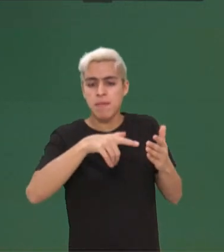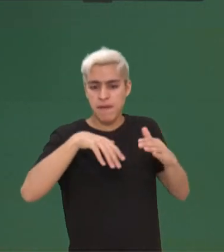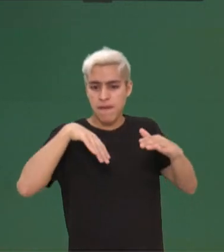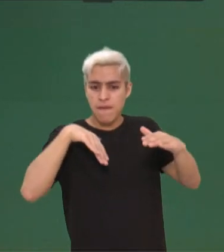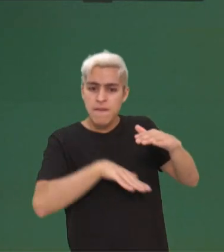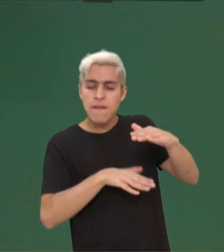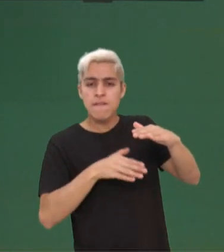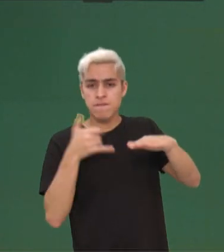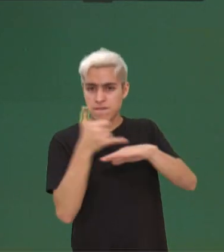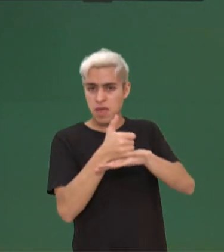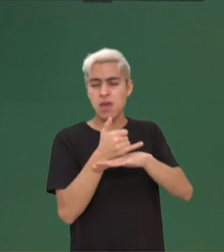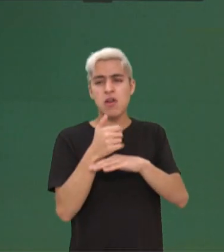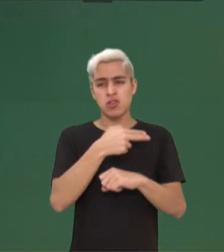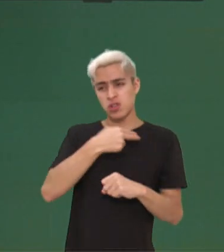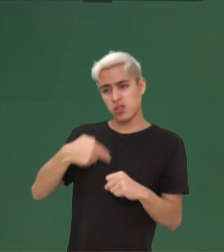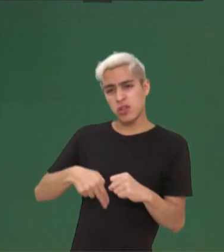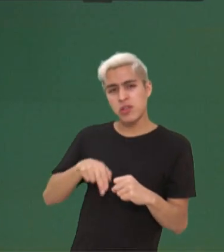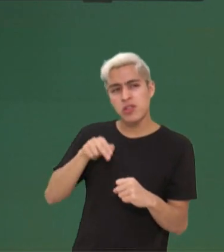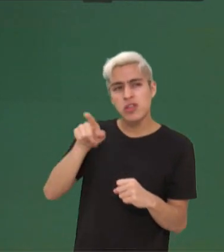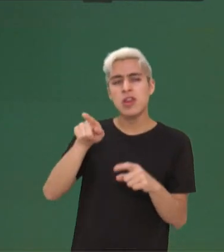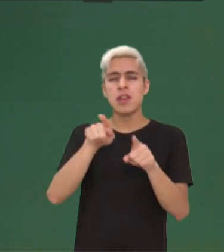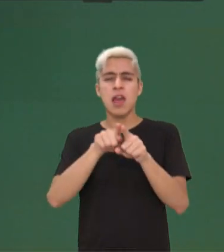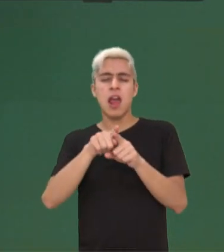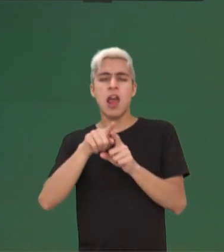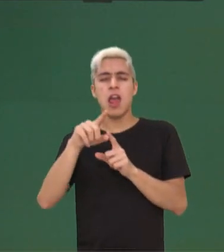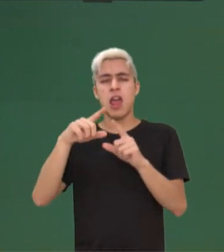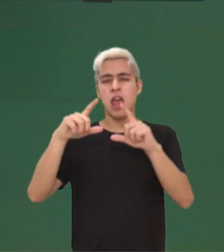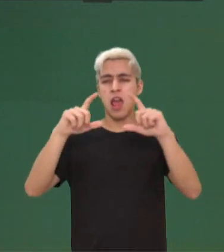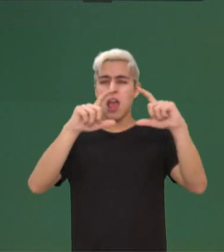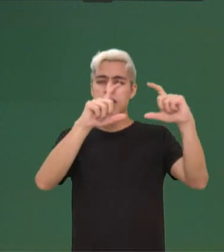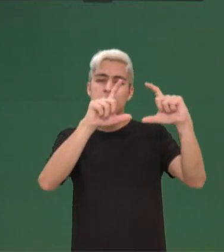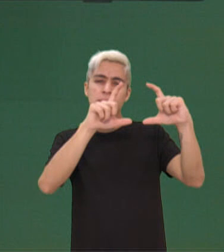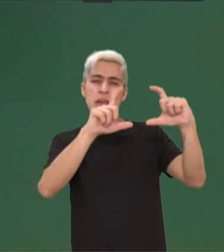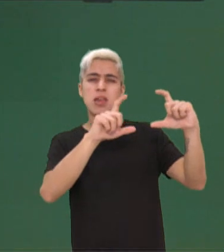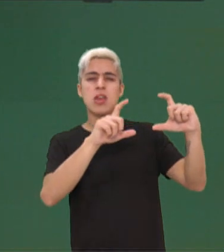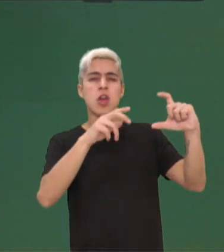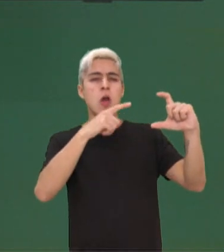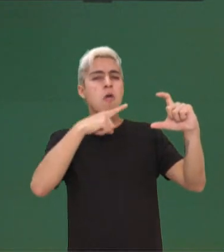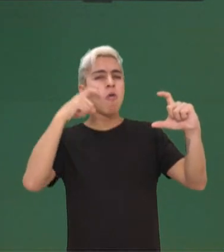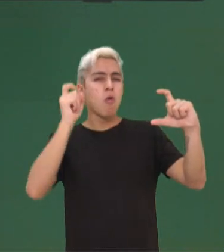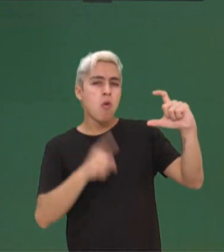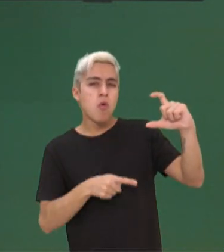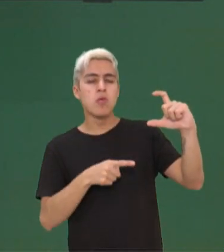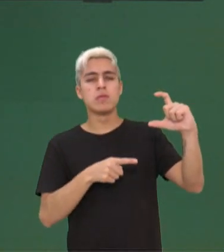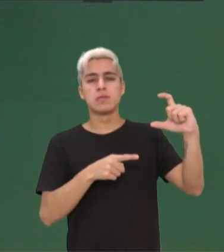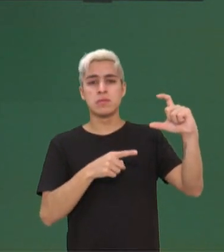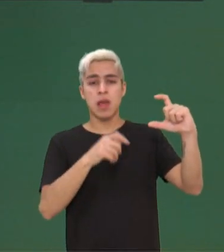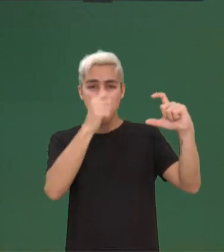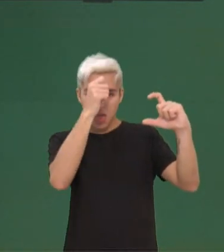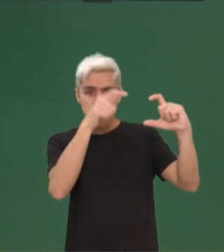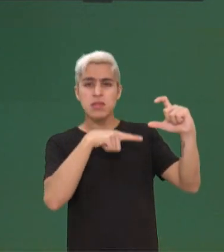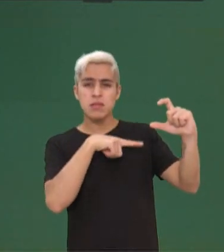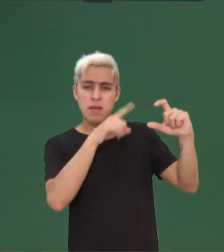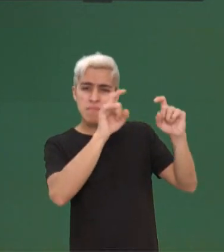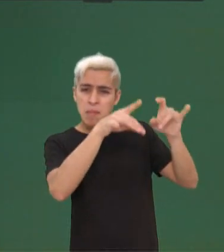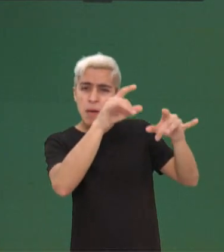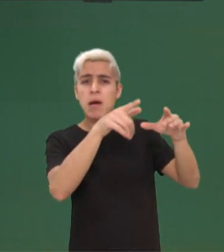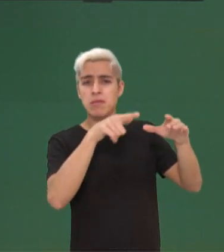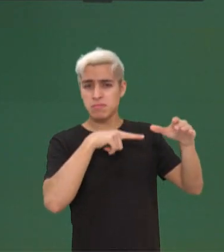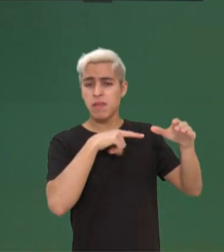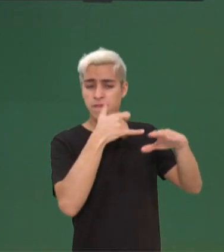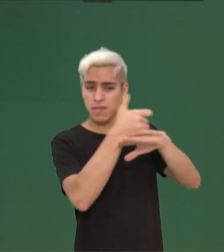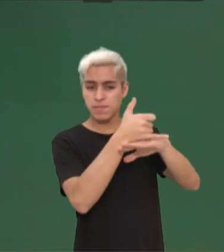aí nós vamos ter a China, a Rússia, a Índia, que tem quantidades significativas. Depois, em menor